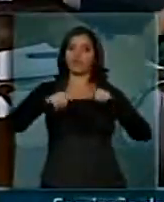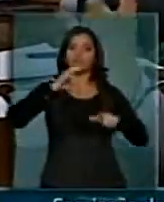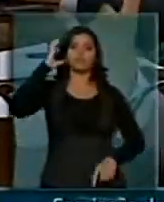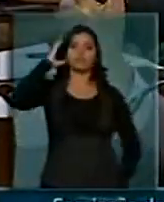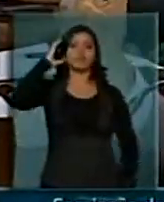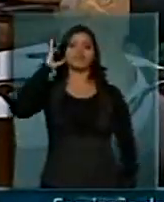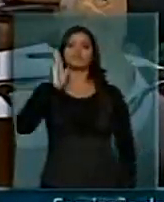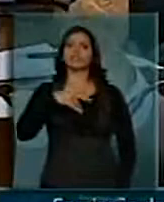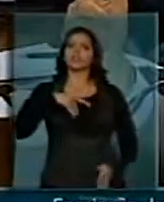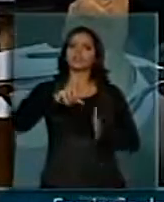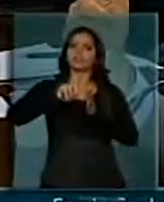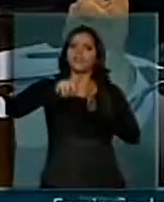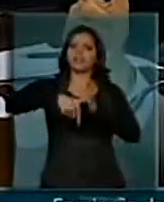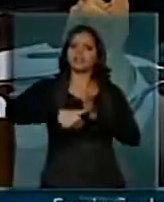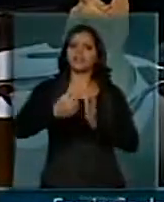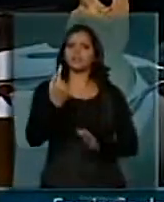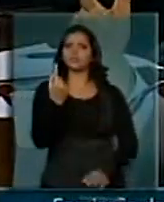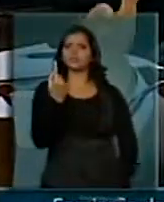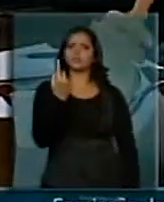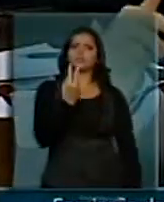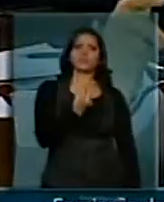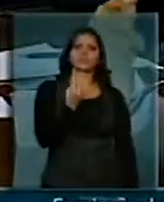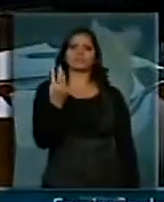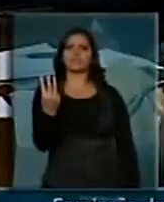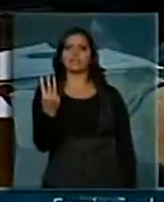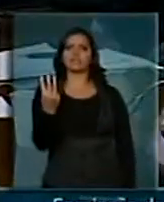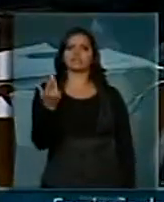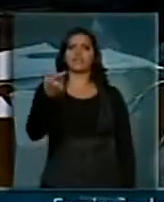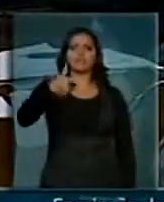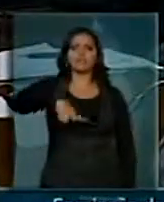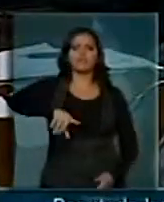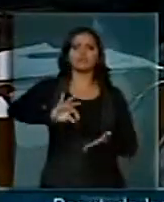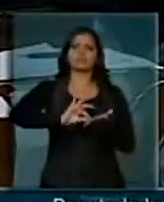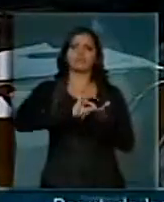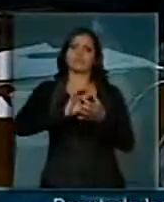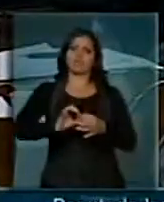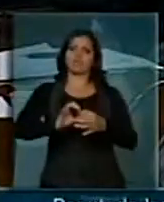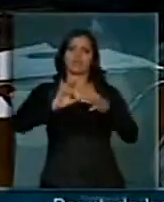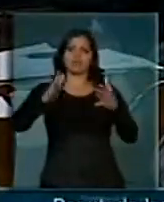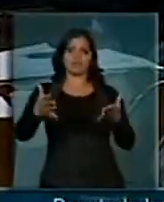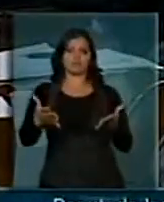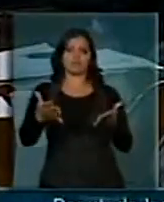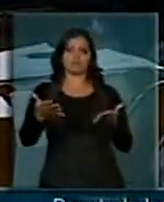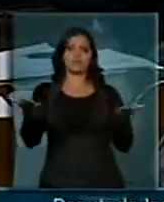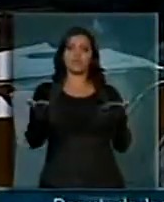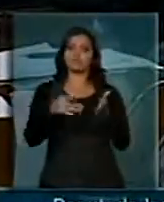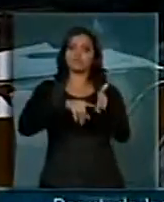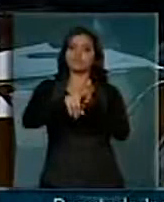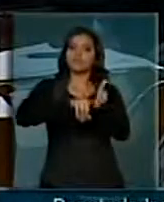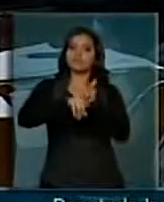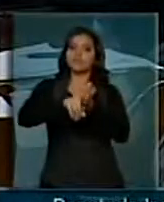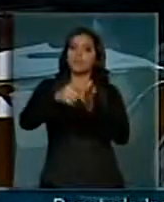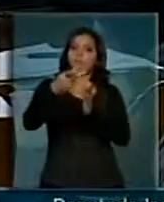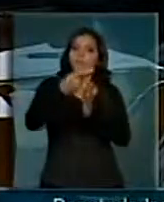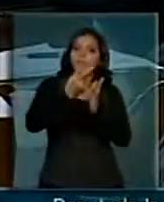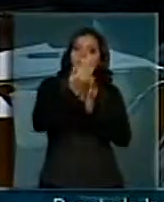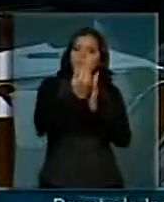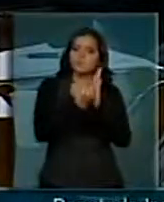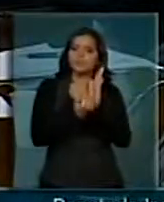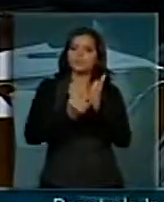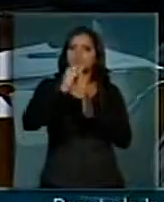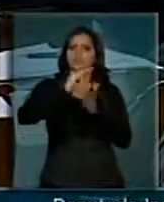estão atrasadas 2, 3 renovações. Nós chegamos aqui para apreciar um processo de 10 anos de